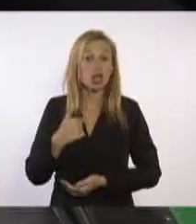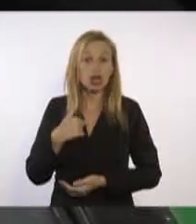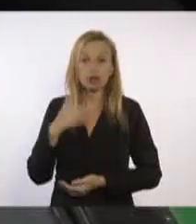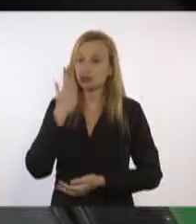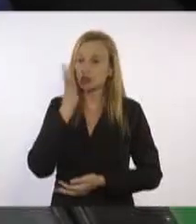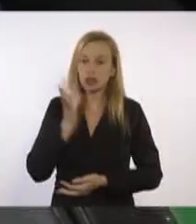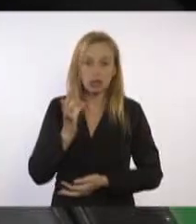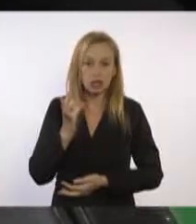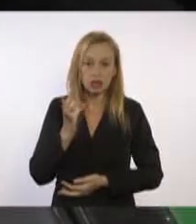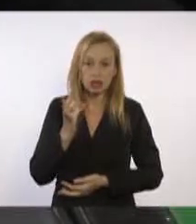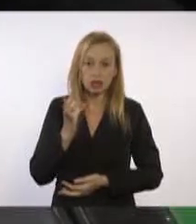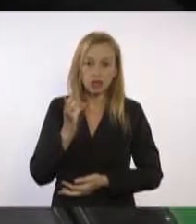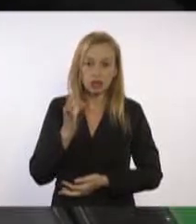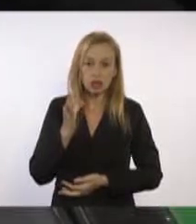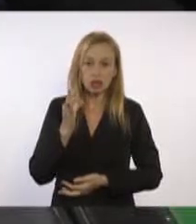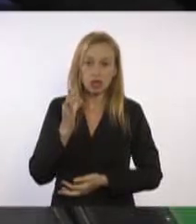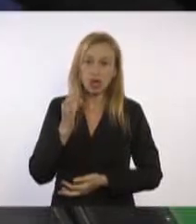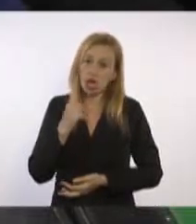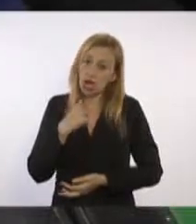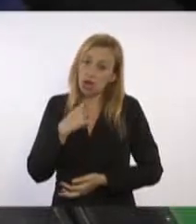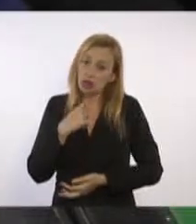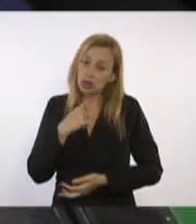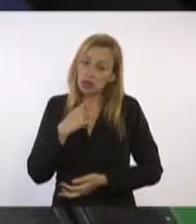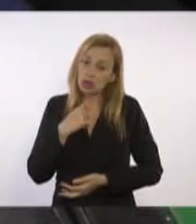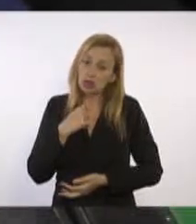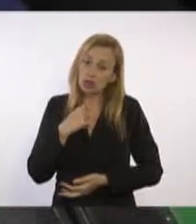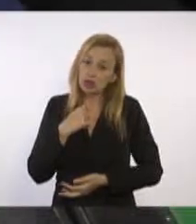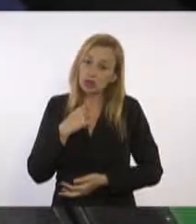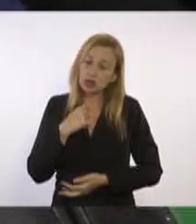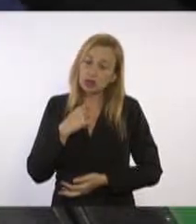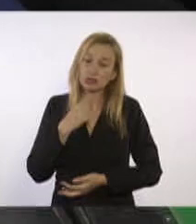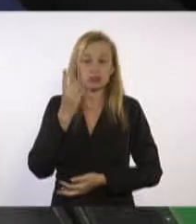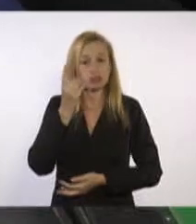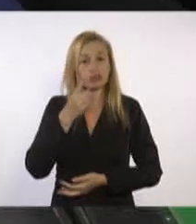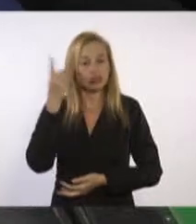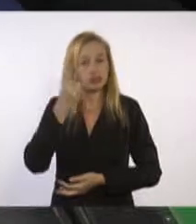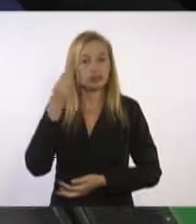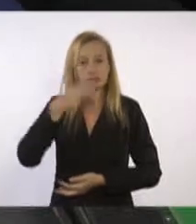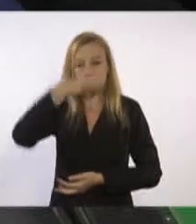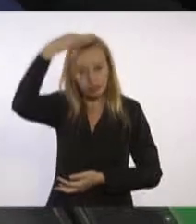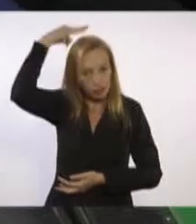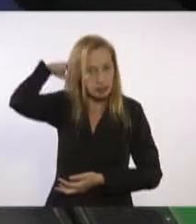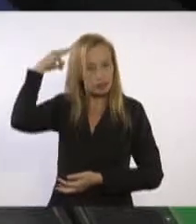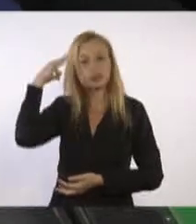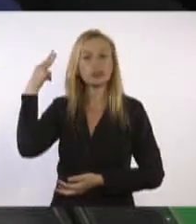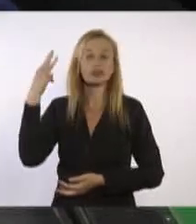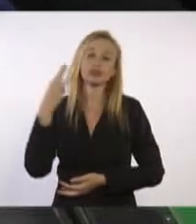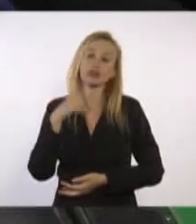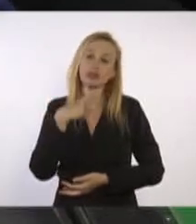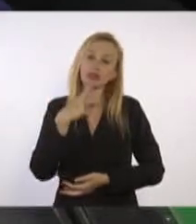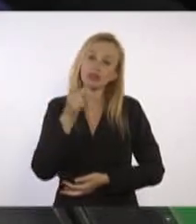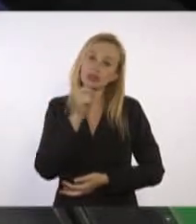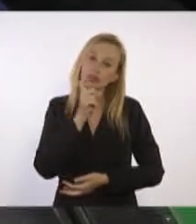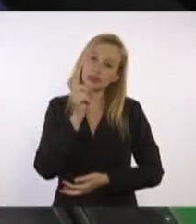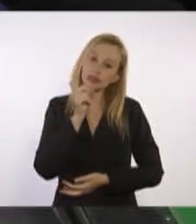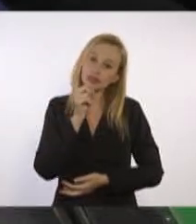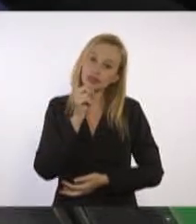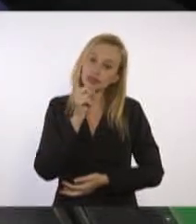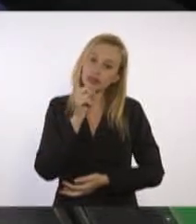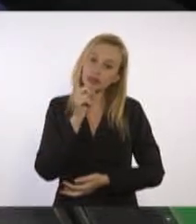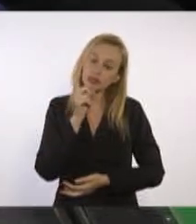deputado Márcio Pacheco ter negado isso. Então, essa era a minha dúvida que eu gostaria que ele falasse, mas tudo bem. Então, é isso.